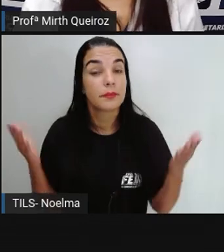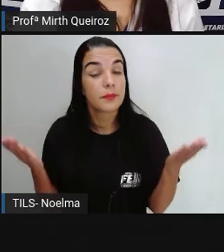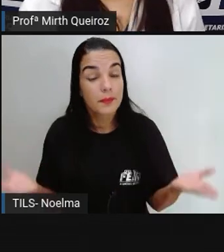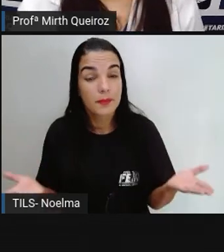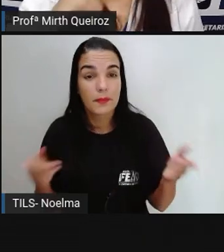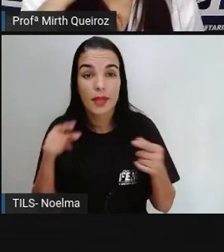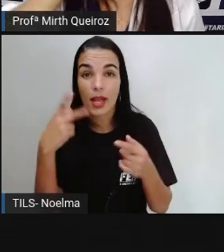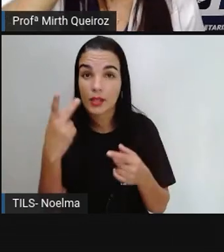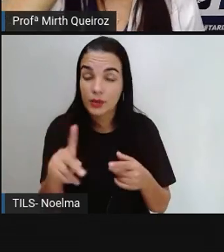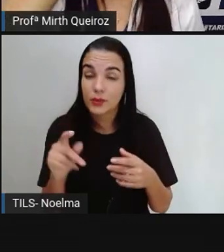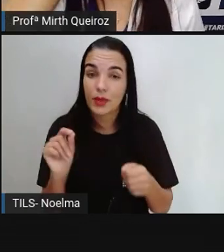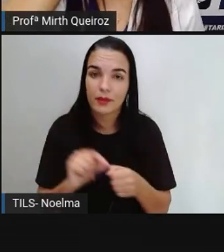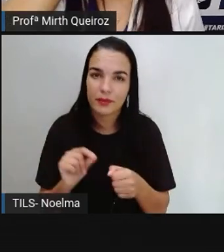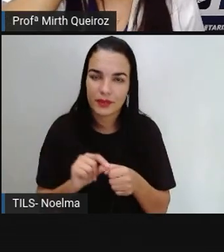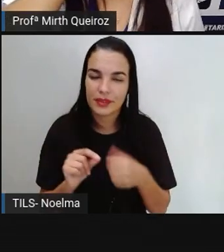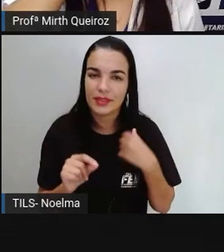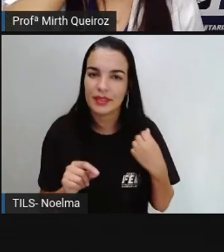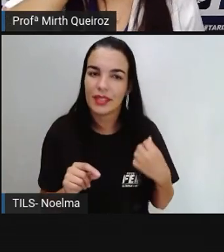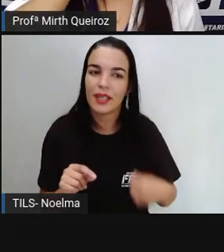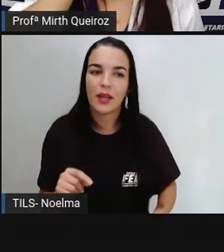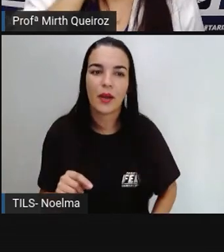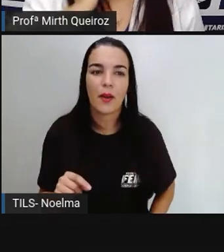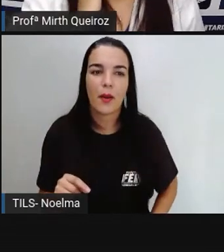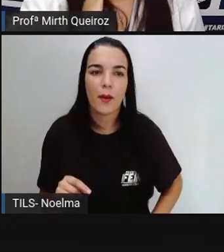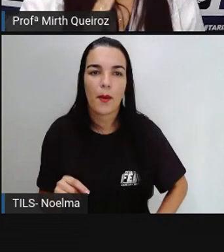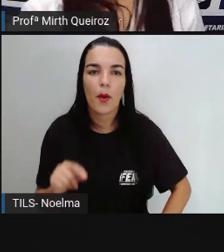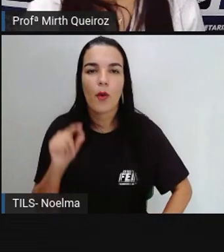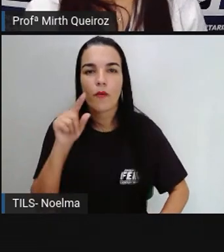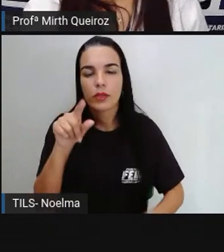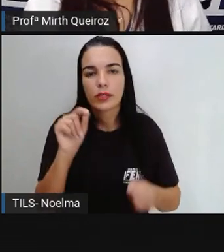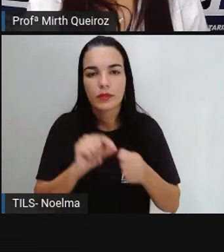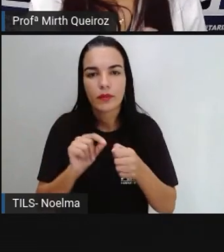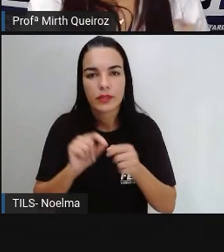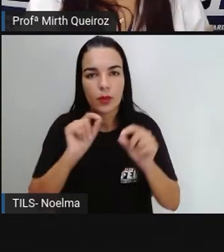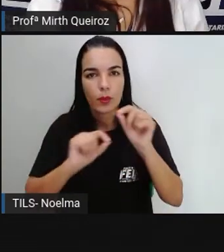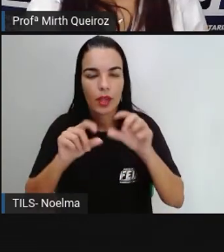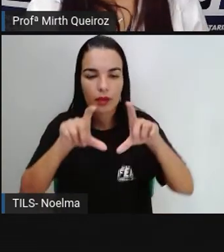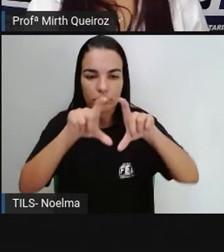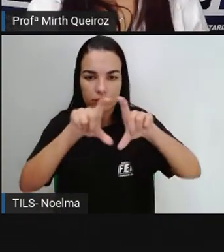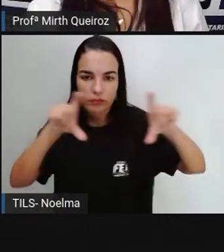Pronto, agora é a sua vez. O que vocês vão fazer? Vocês vão construir essa